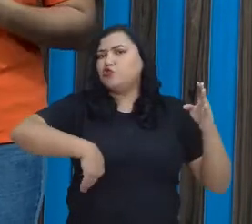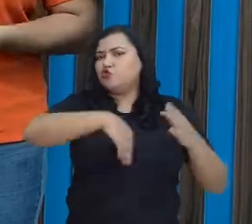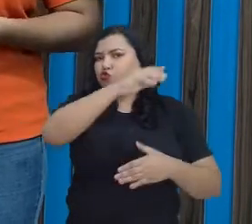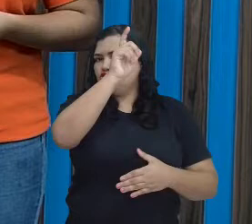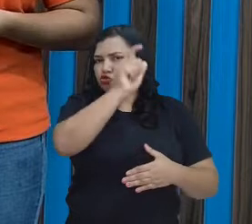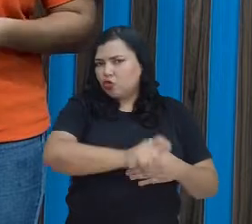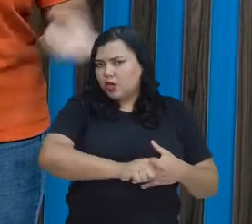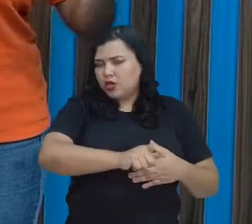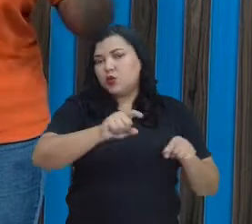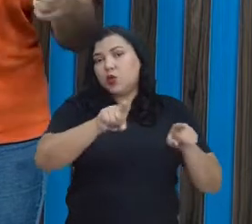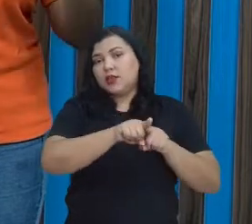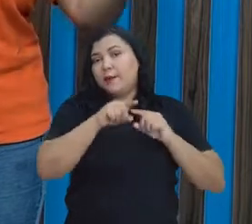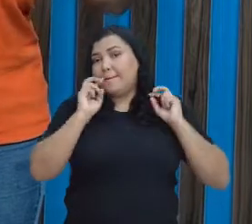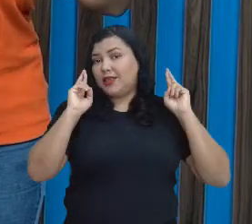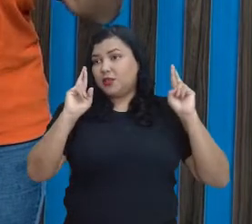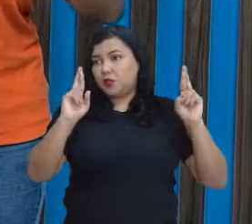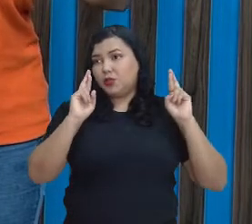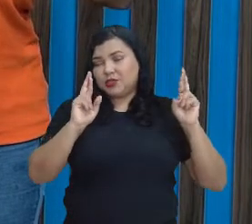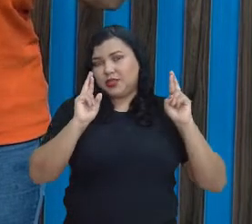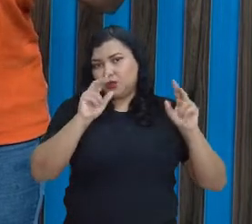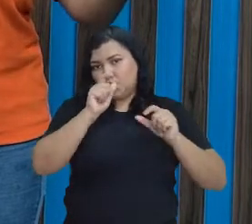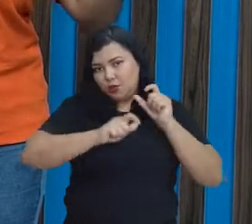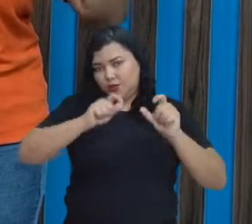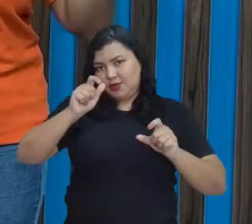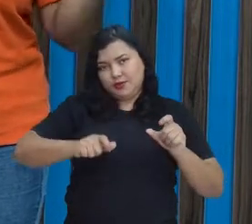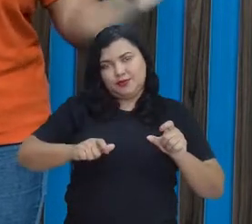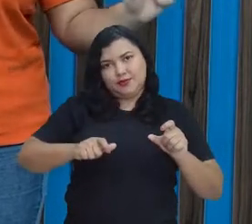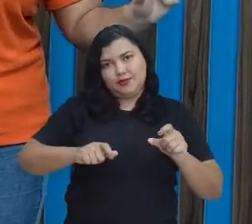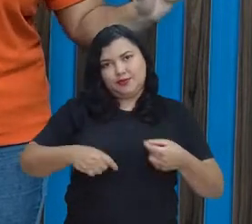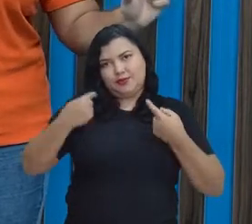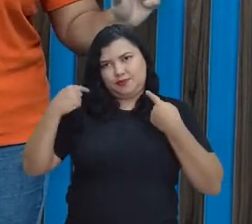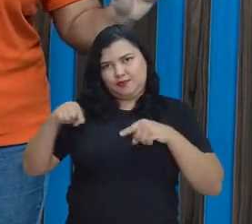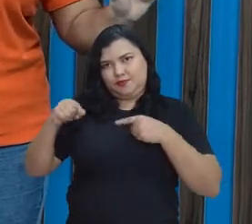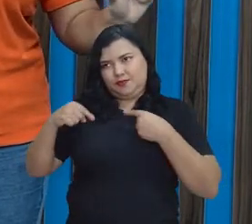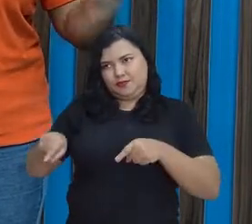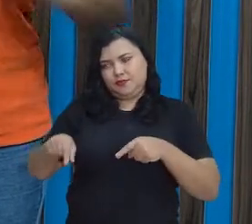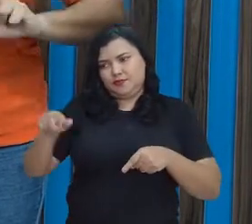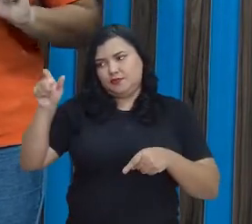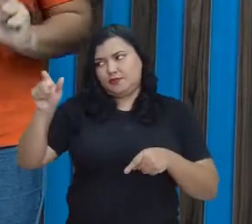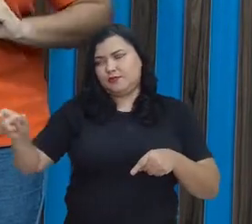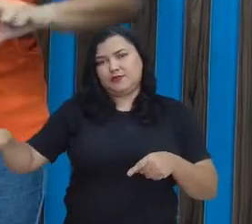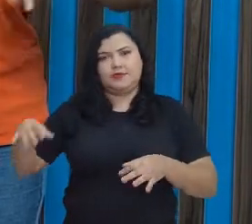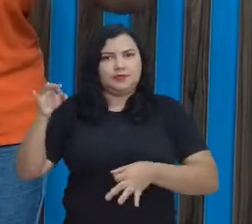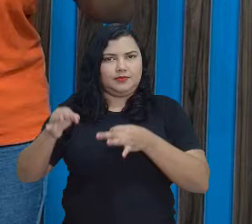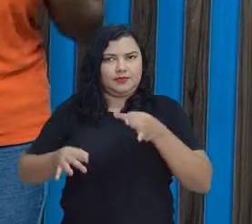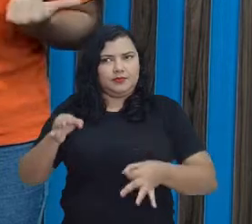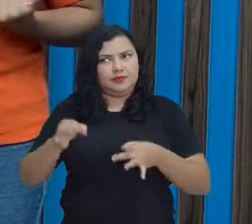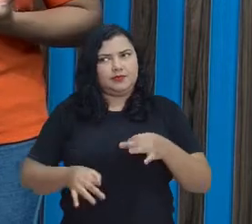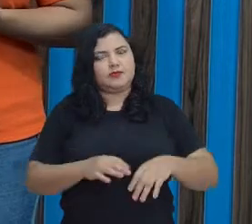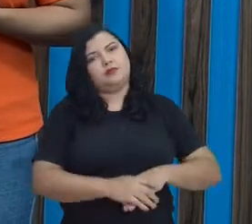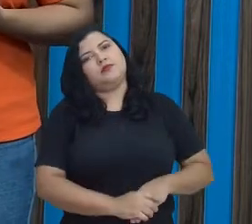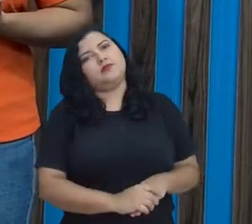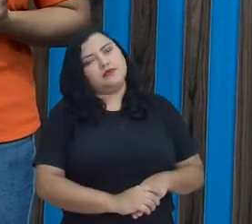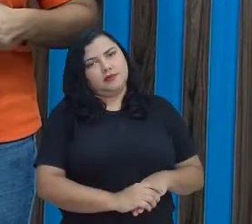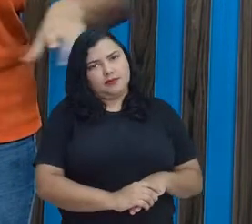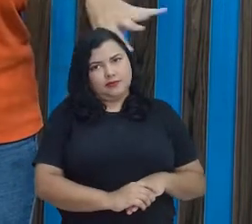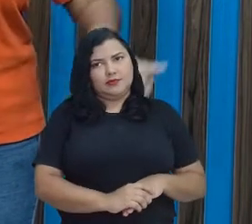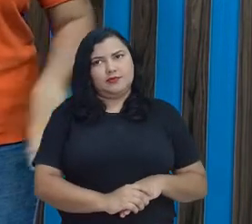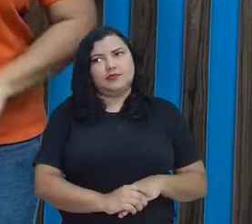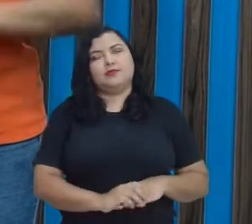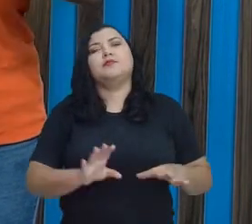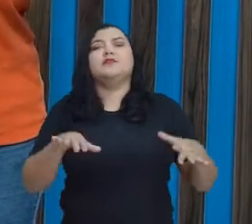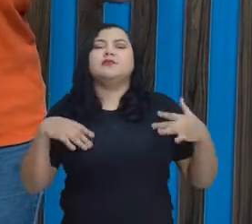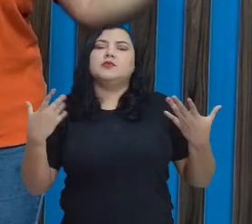da arbitragem. O núcleo não incluiria a palavra muitos. Incluiria somente jogadores e torcedores.